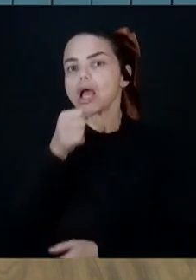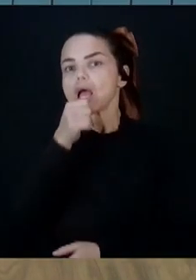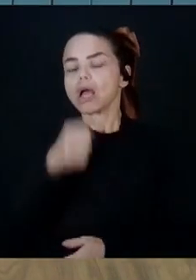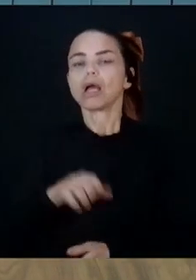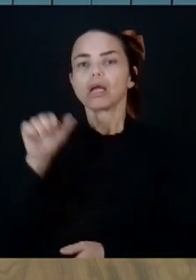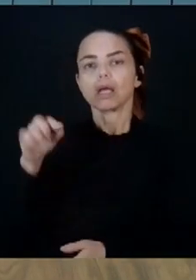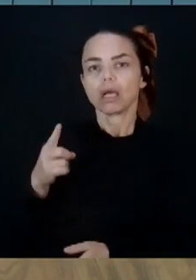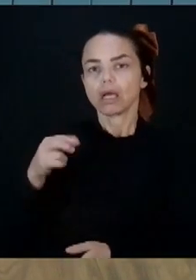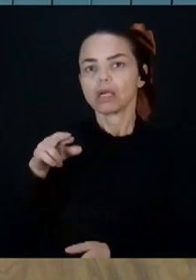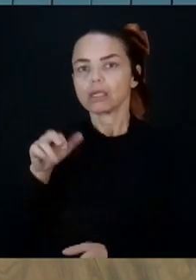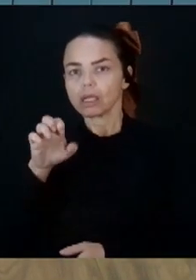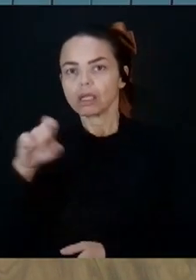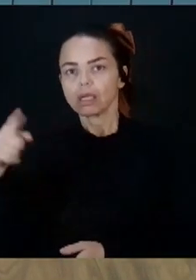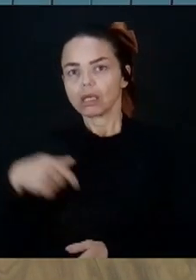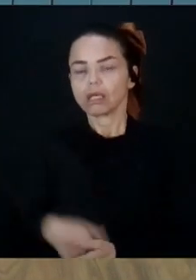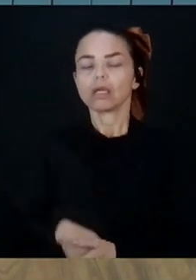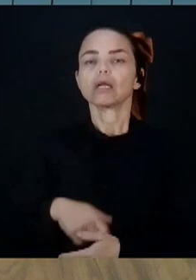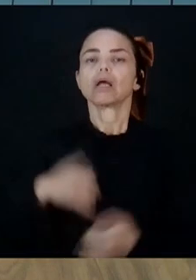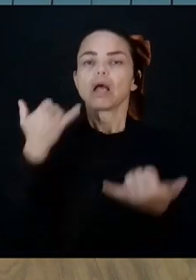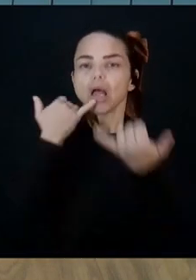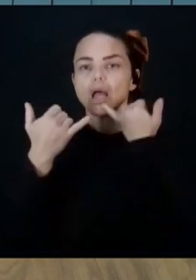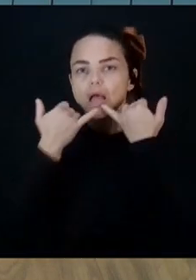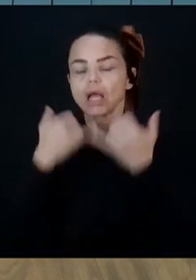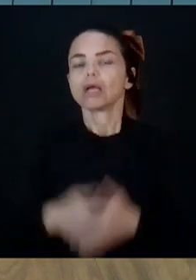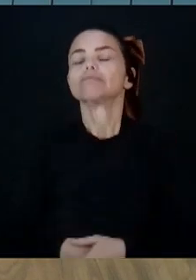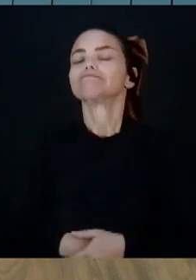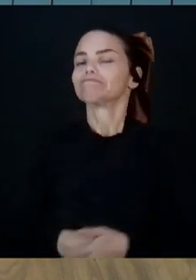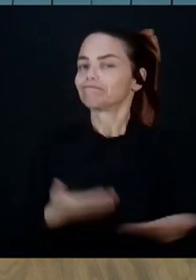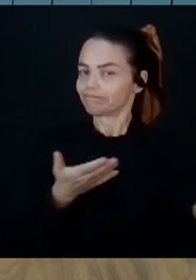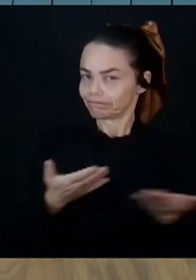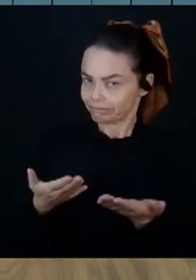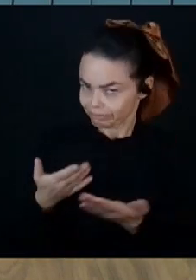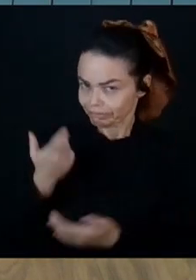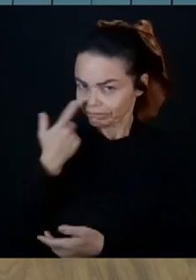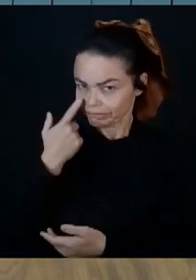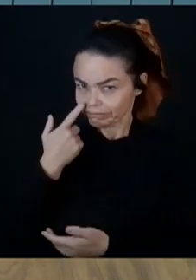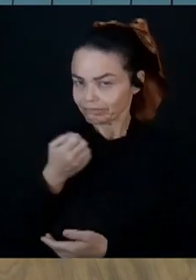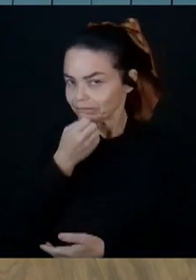e traz agora as informações. Seja bem-vindo. Boa tarde, André.